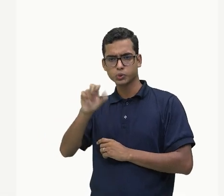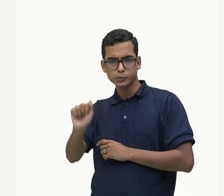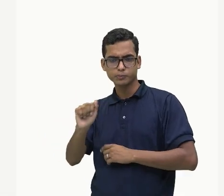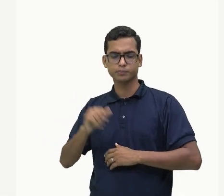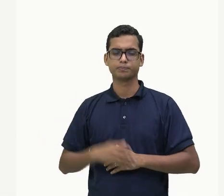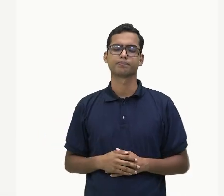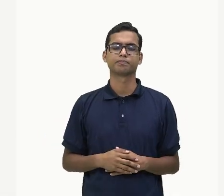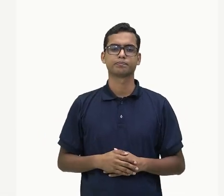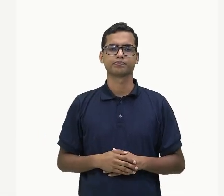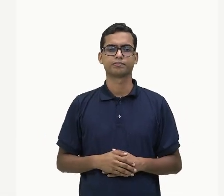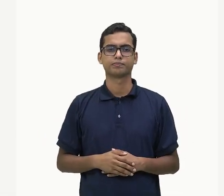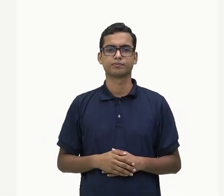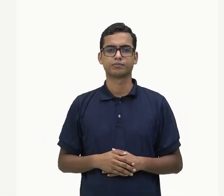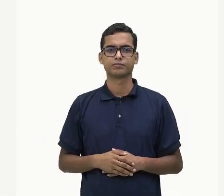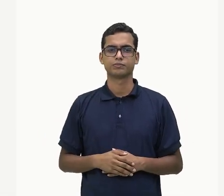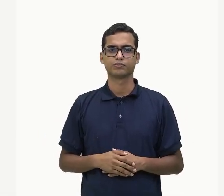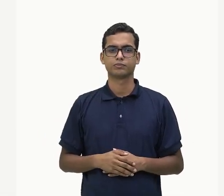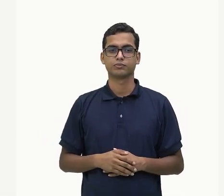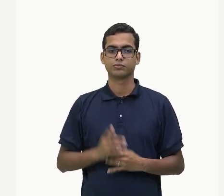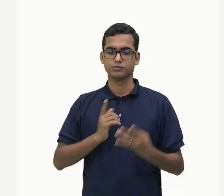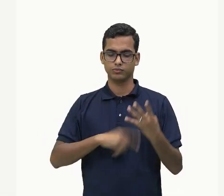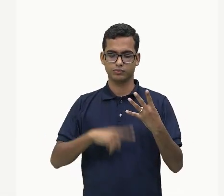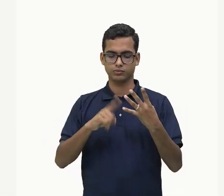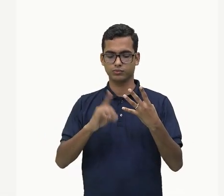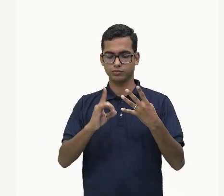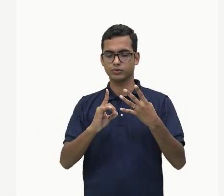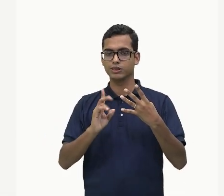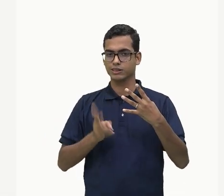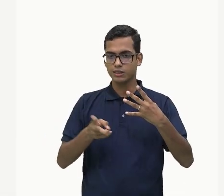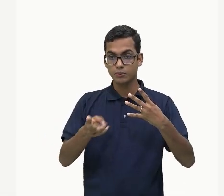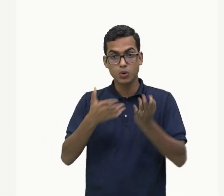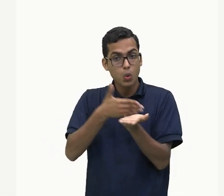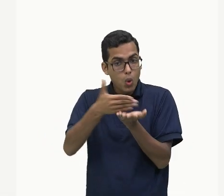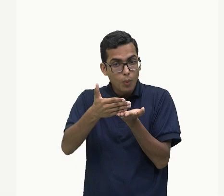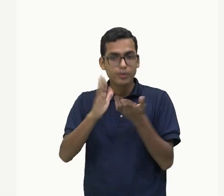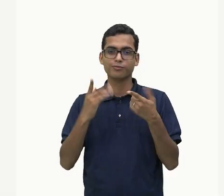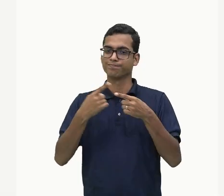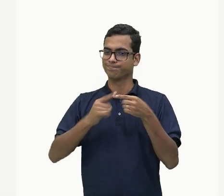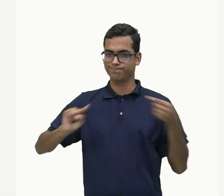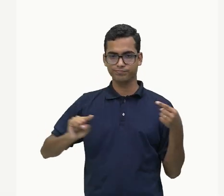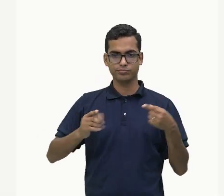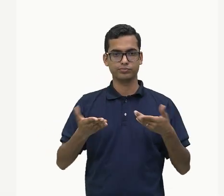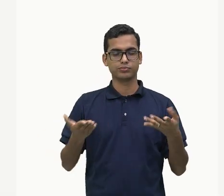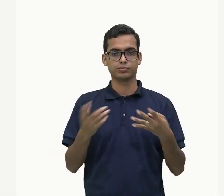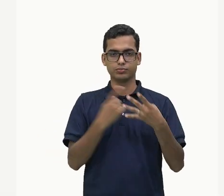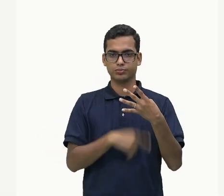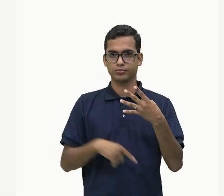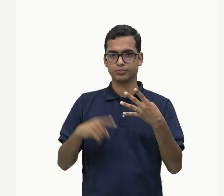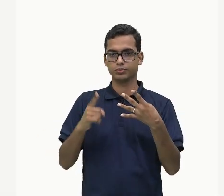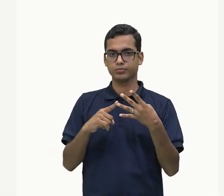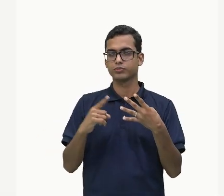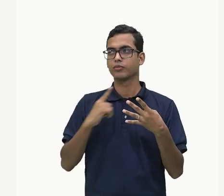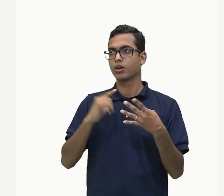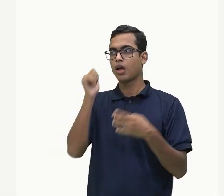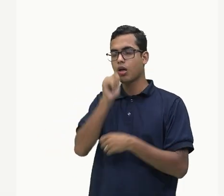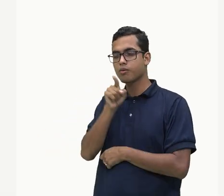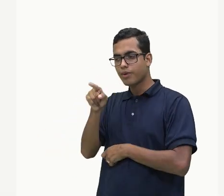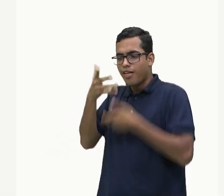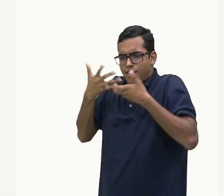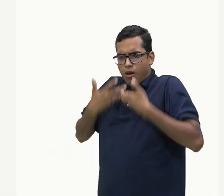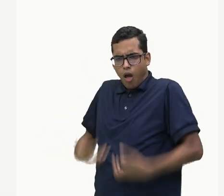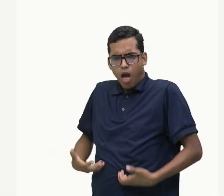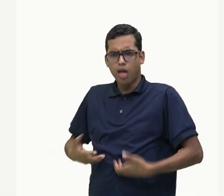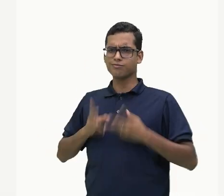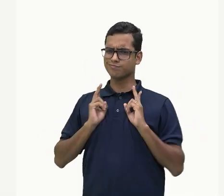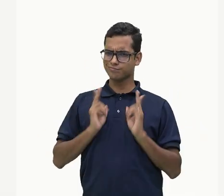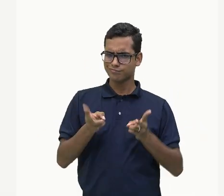Essa aqui normalmente vem no começo, então a gente já pode descartar. Olha só, ela estava cansada, ela continuou trabalhando. Repare que essa